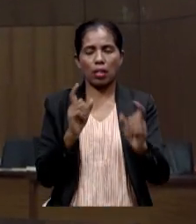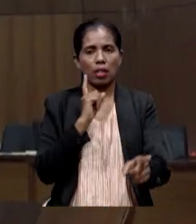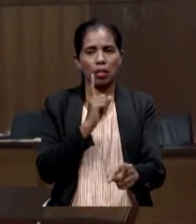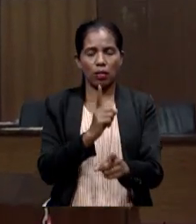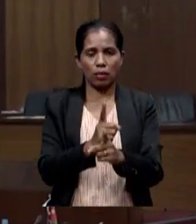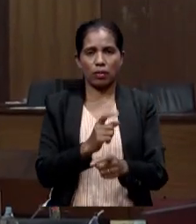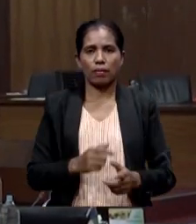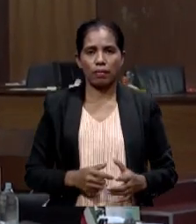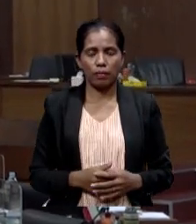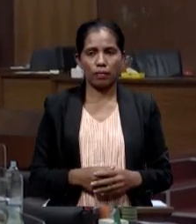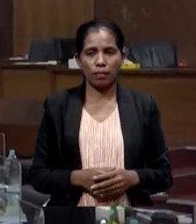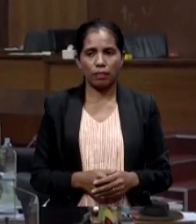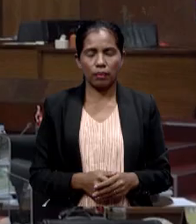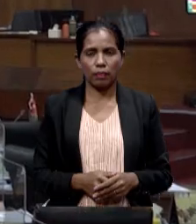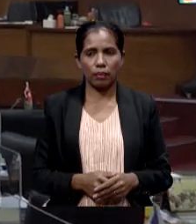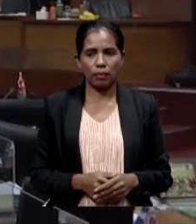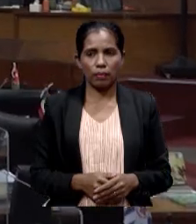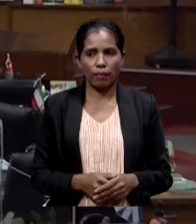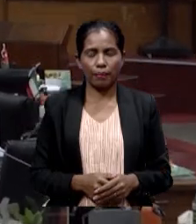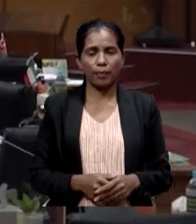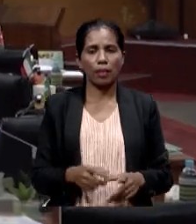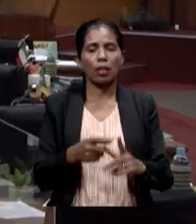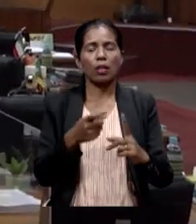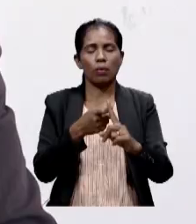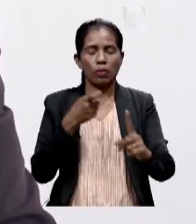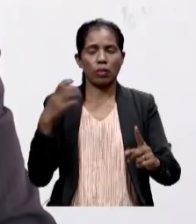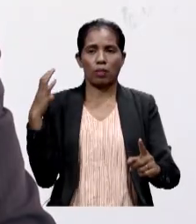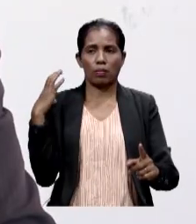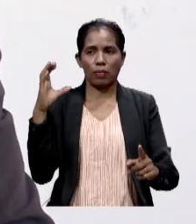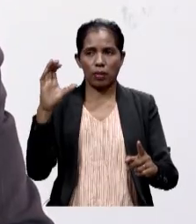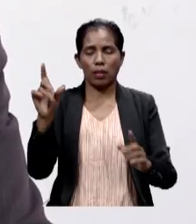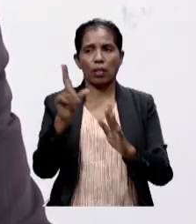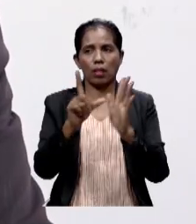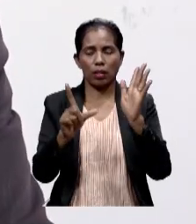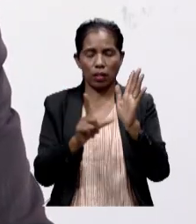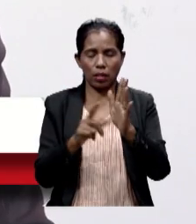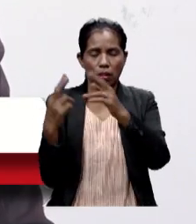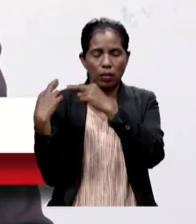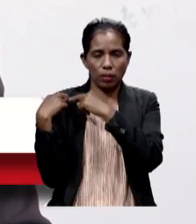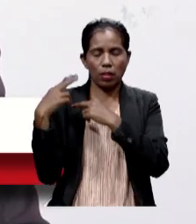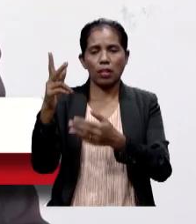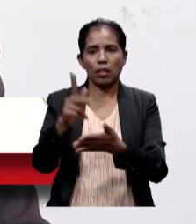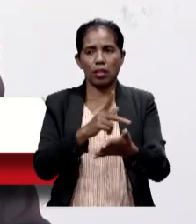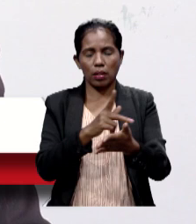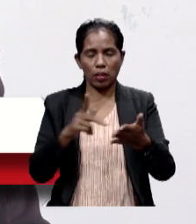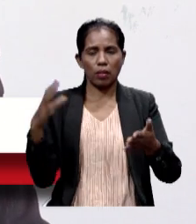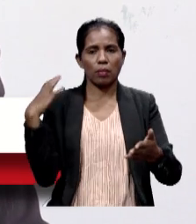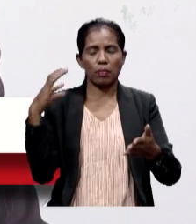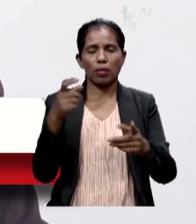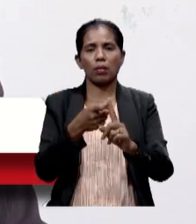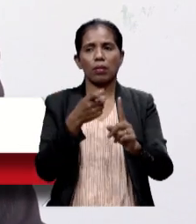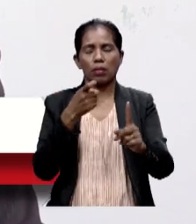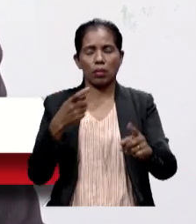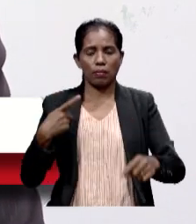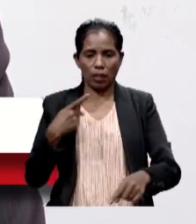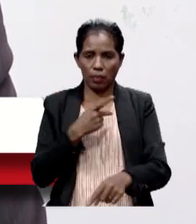formal lei. Em termos de competência, lei de responsabilidade criminal, né? Competência exclusiva do